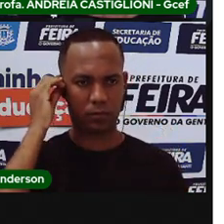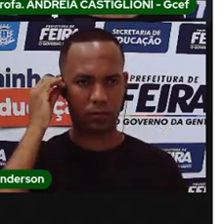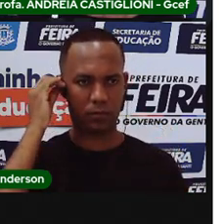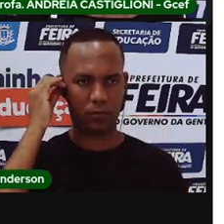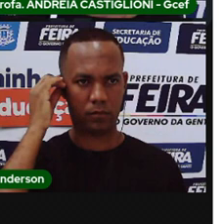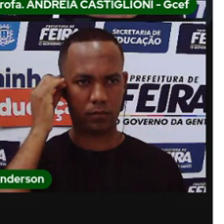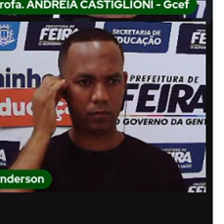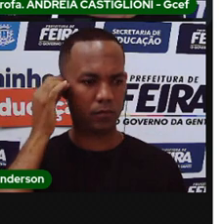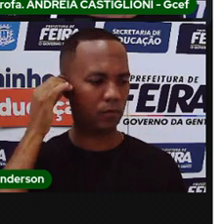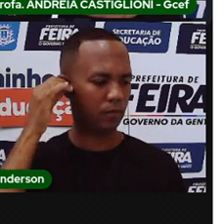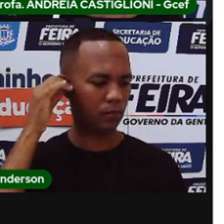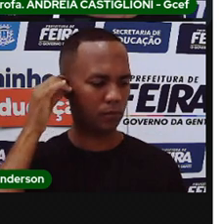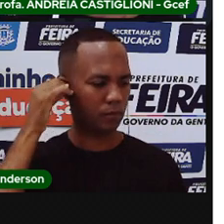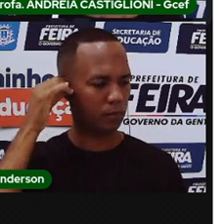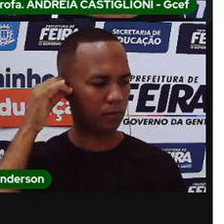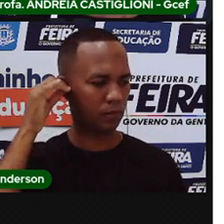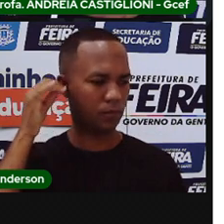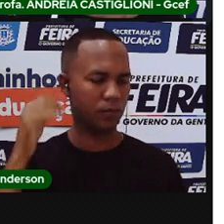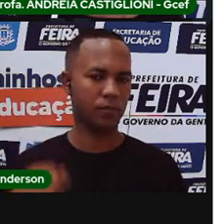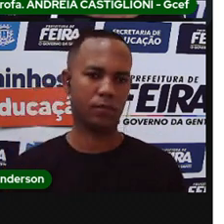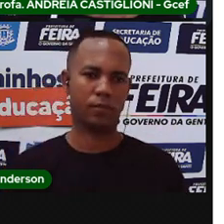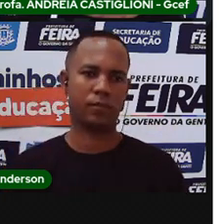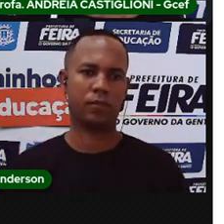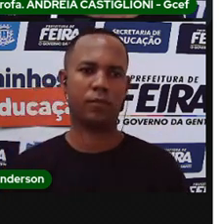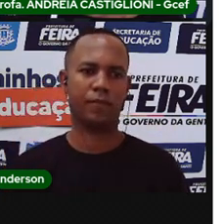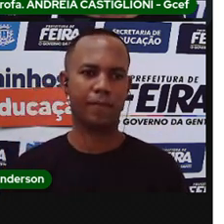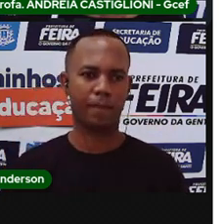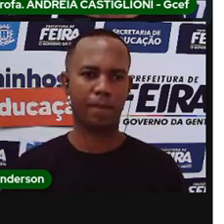Deixa eu colocar aqui.